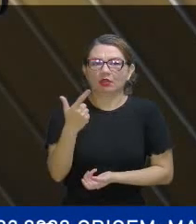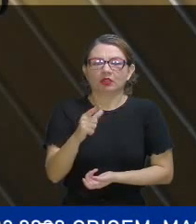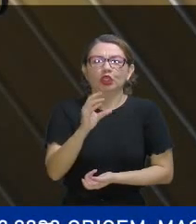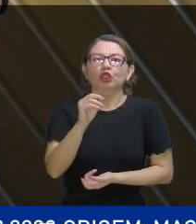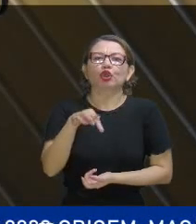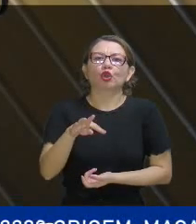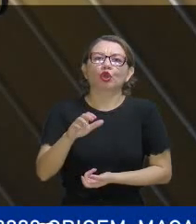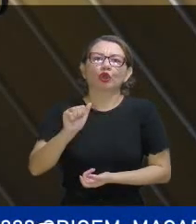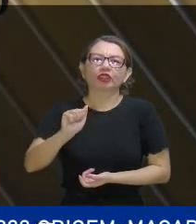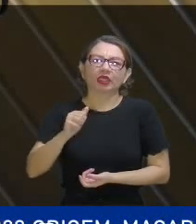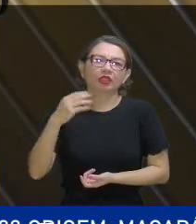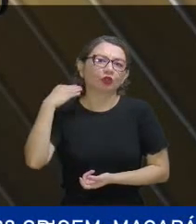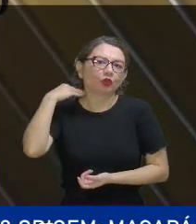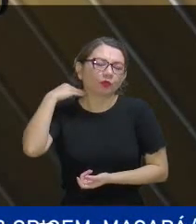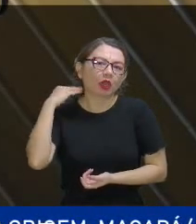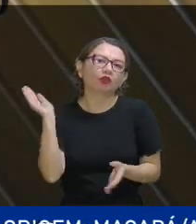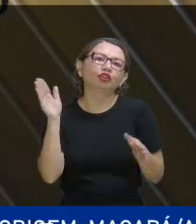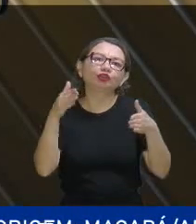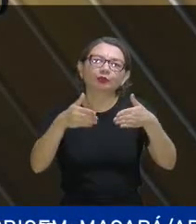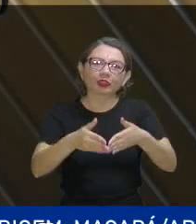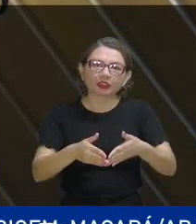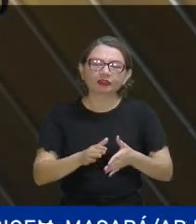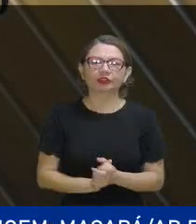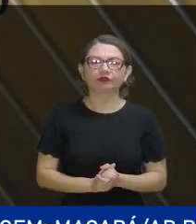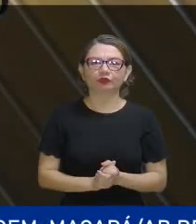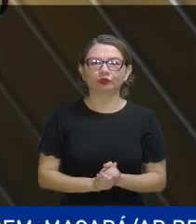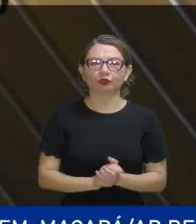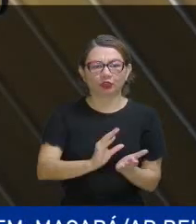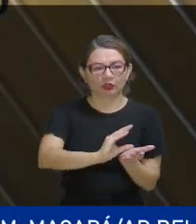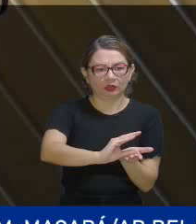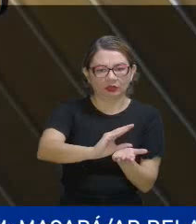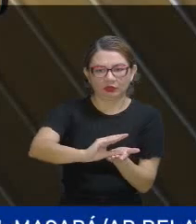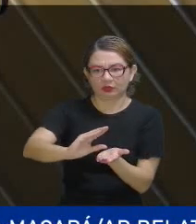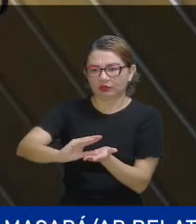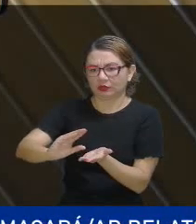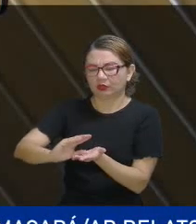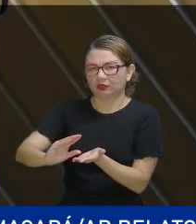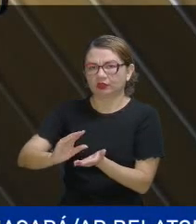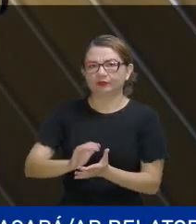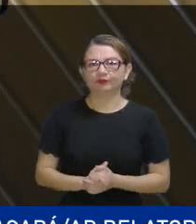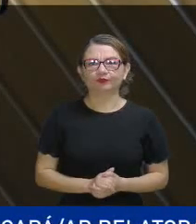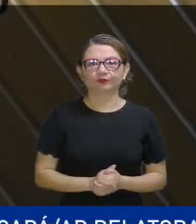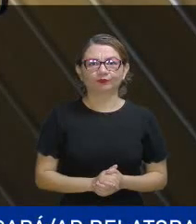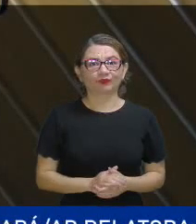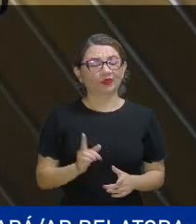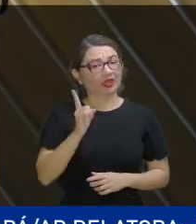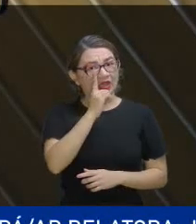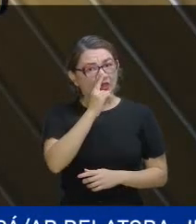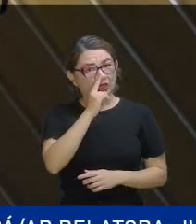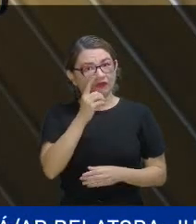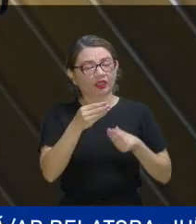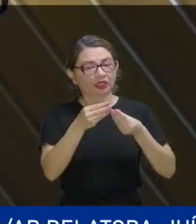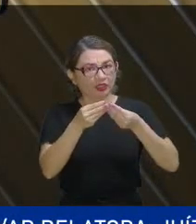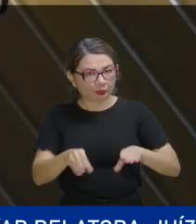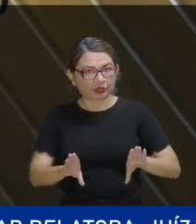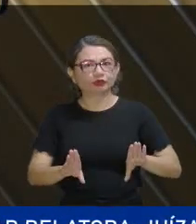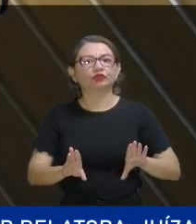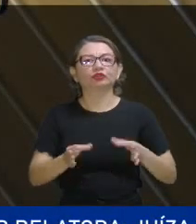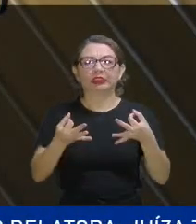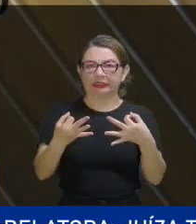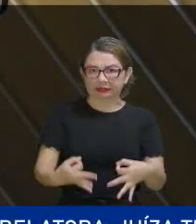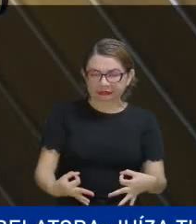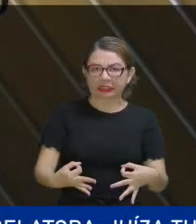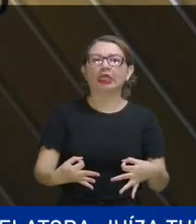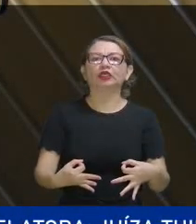de conta bancária específica, abro aspas, doações para a campanha, fecho aspas, falha que comprometeria a regularidade